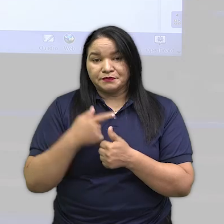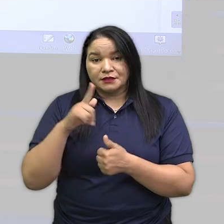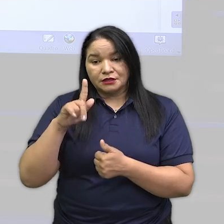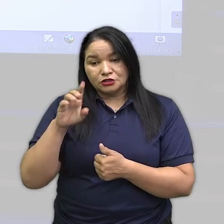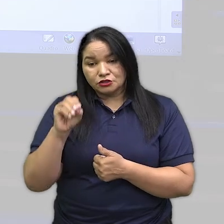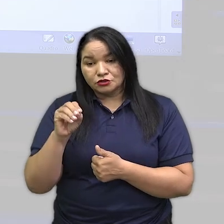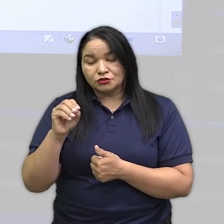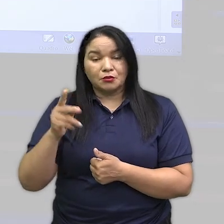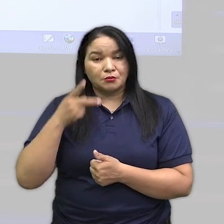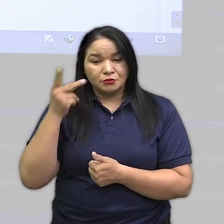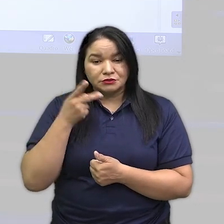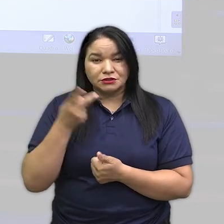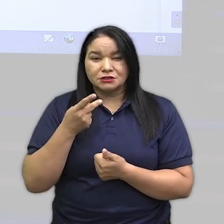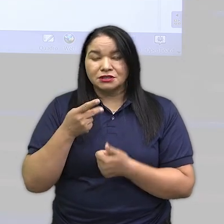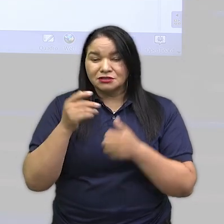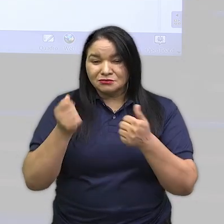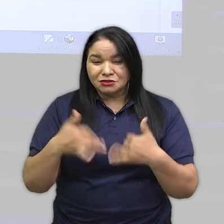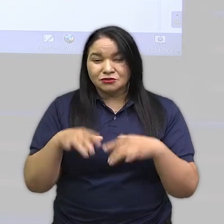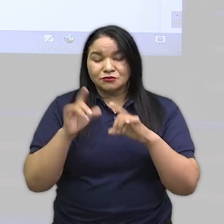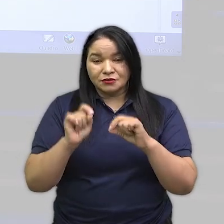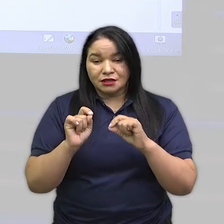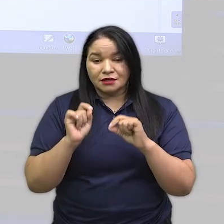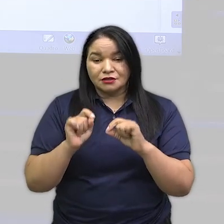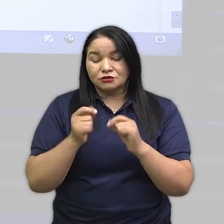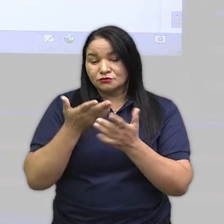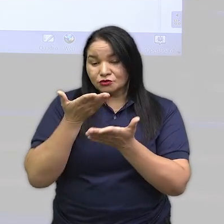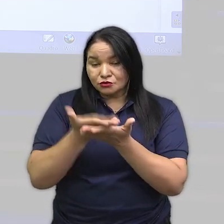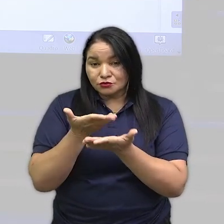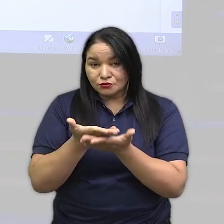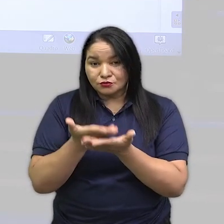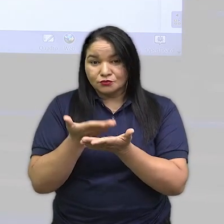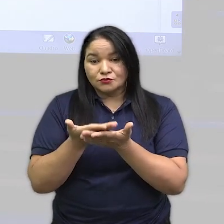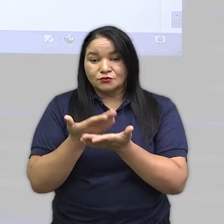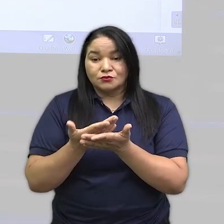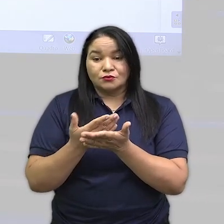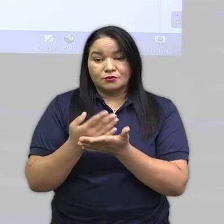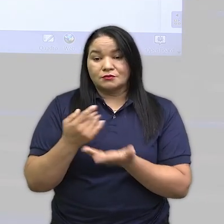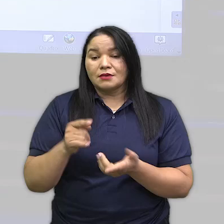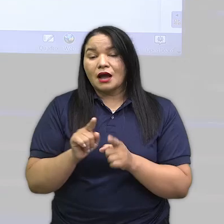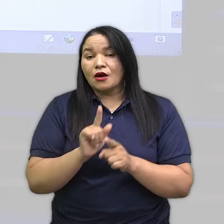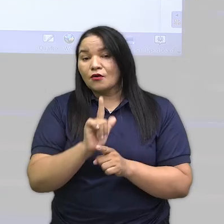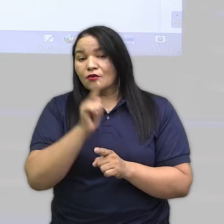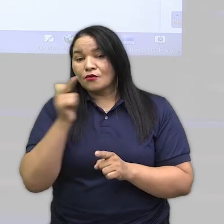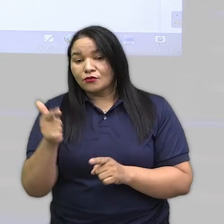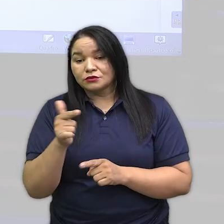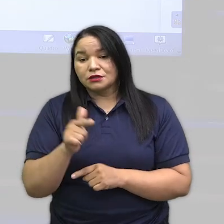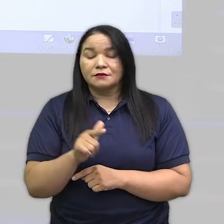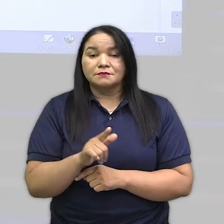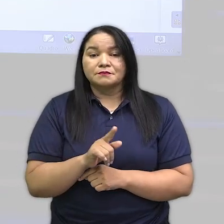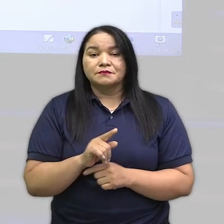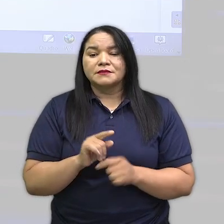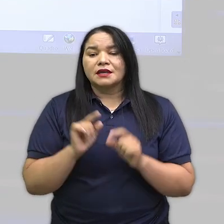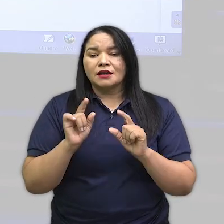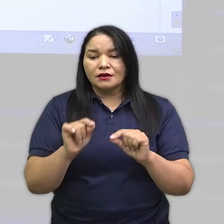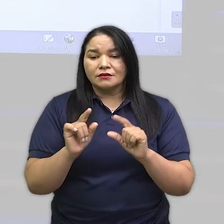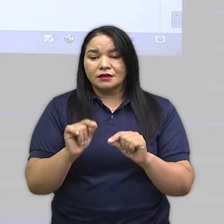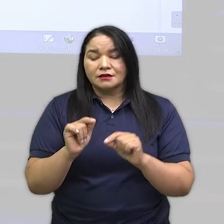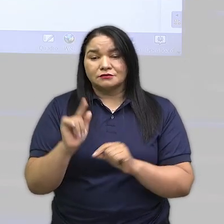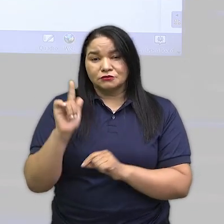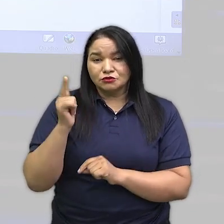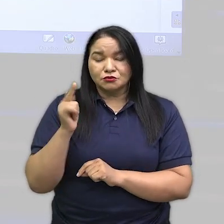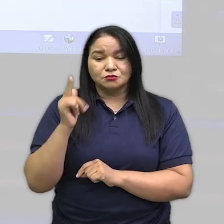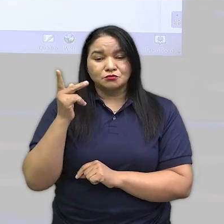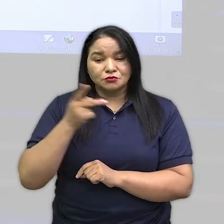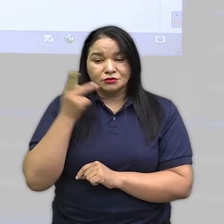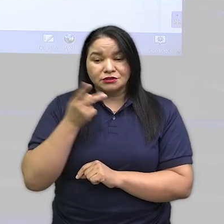trata mais da questão teórica, dos estudos, certo? Já a geopolítica seria como se fosse a prática, onde